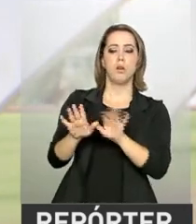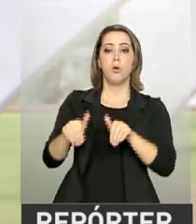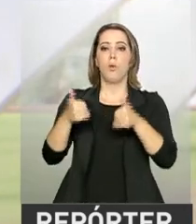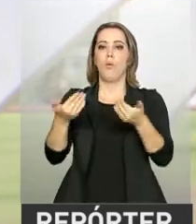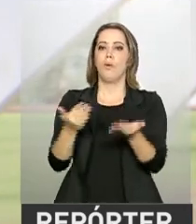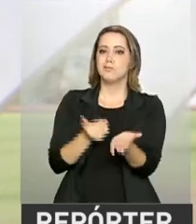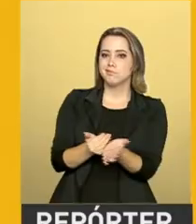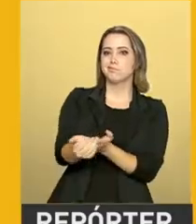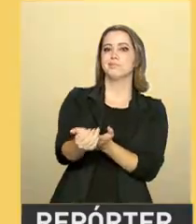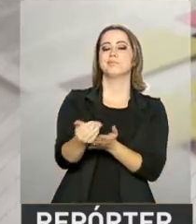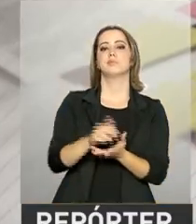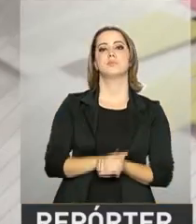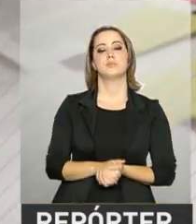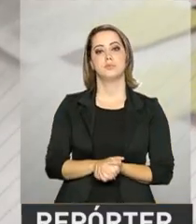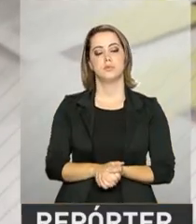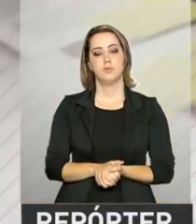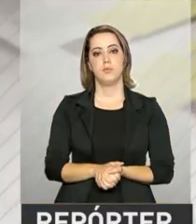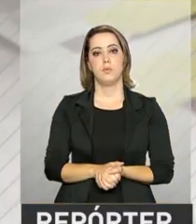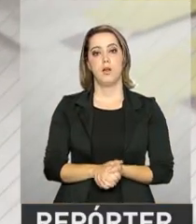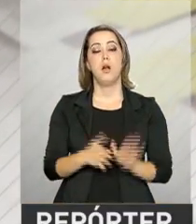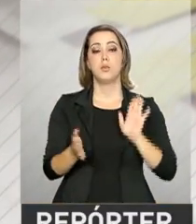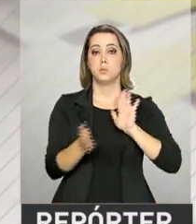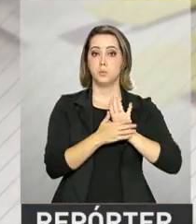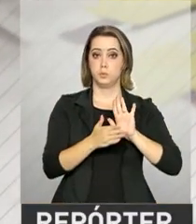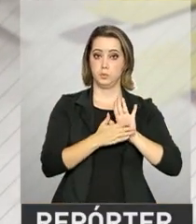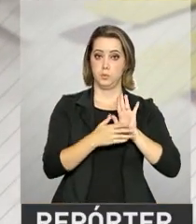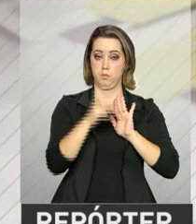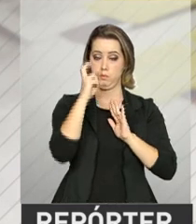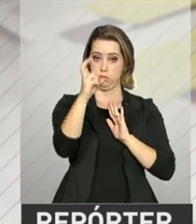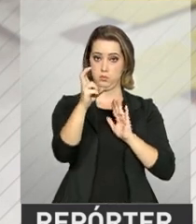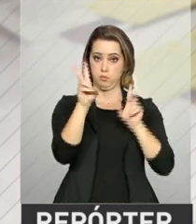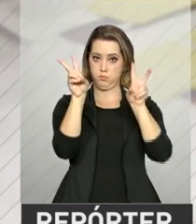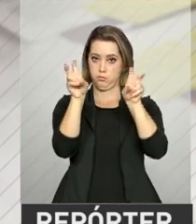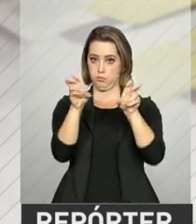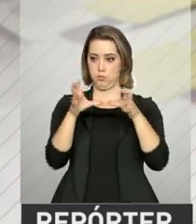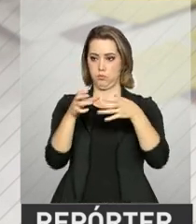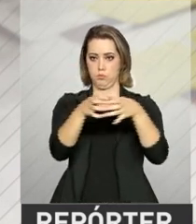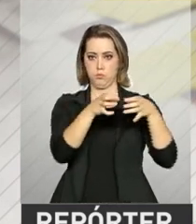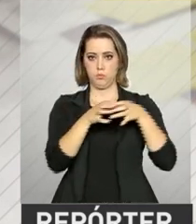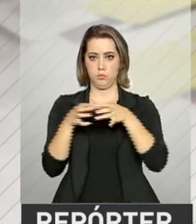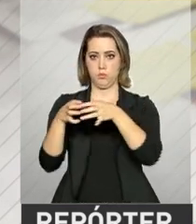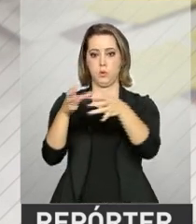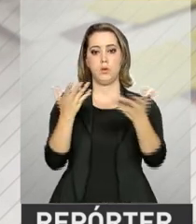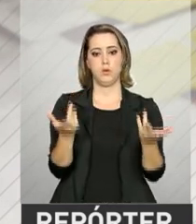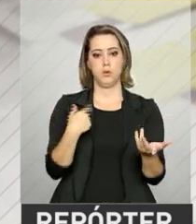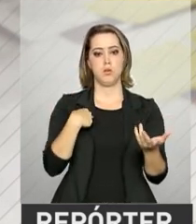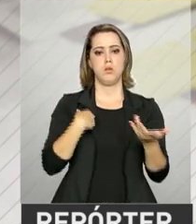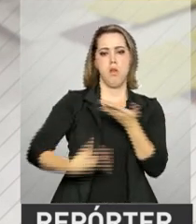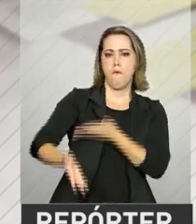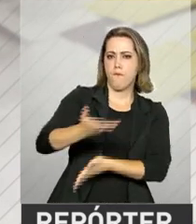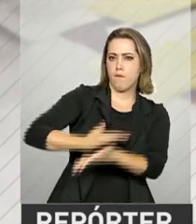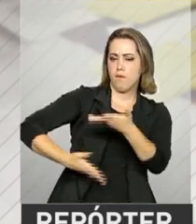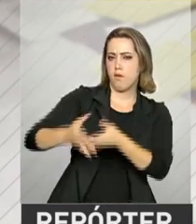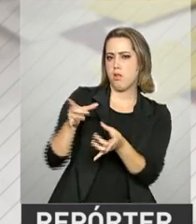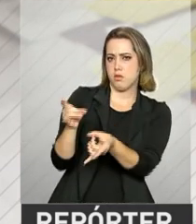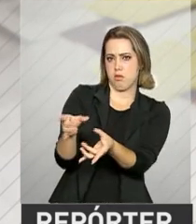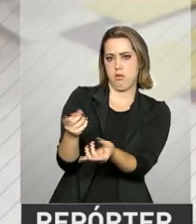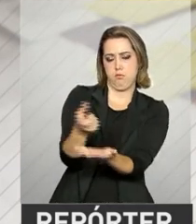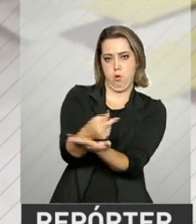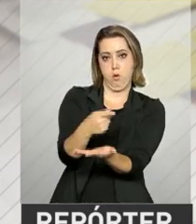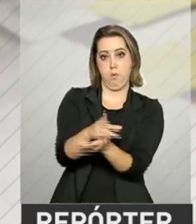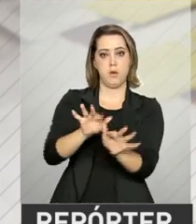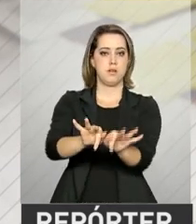ser implementadas. As propostas foram divididas em 5 temas. Na área de ambiente de negócios, a ideia é permitir a